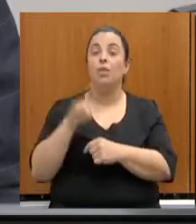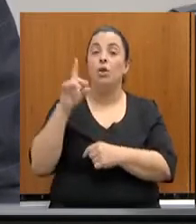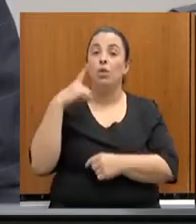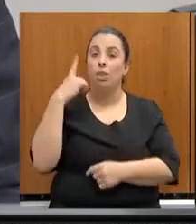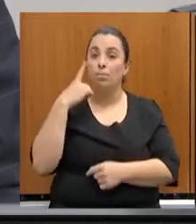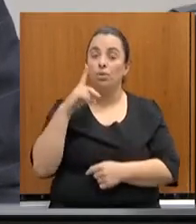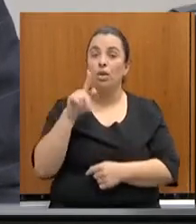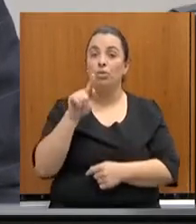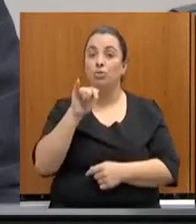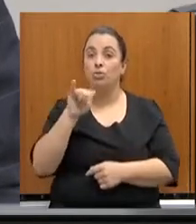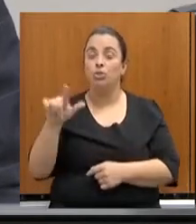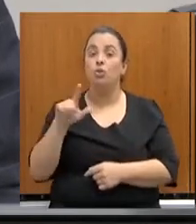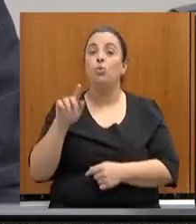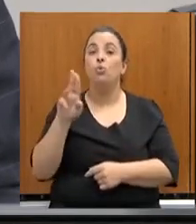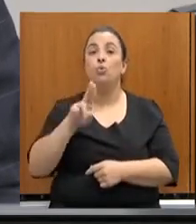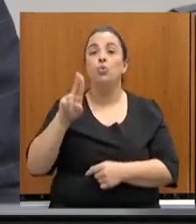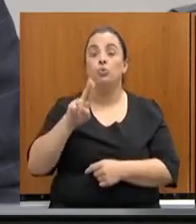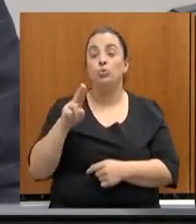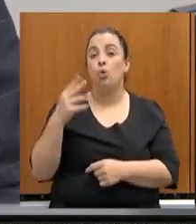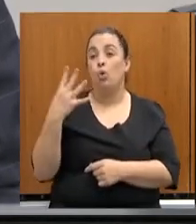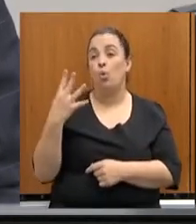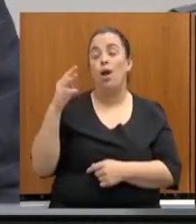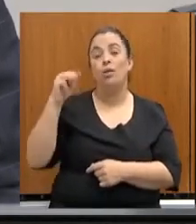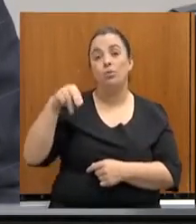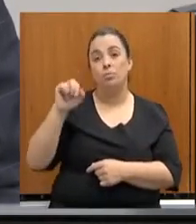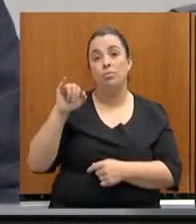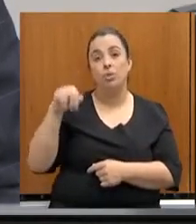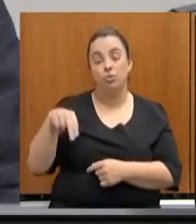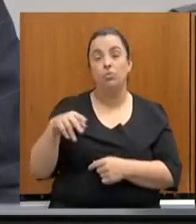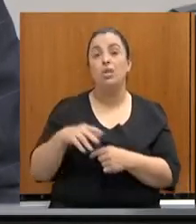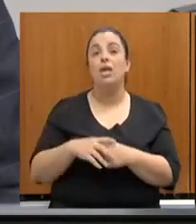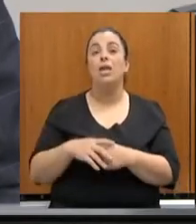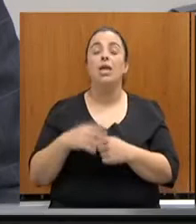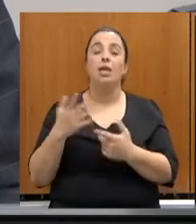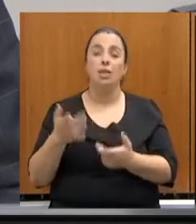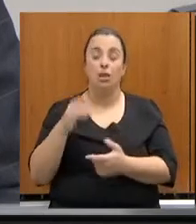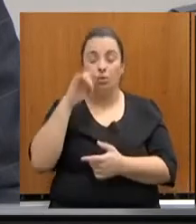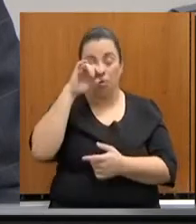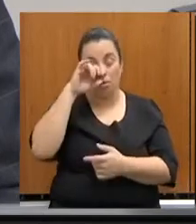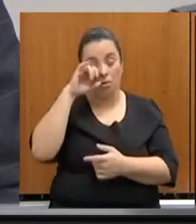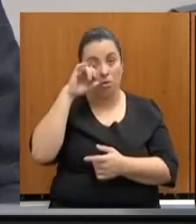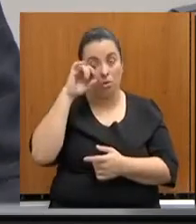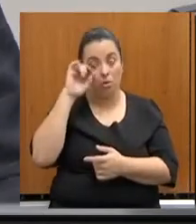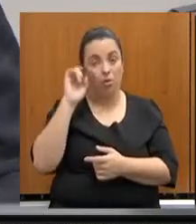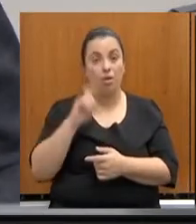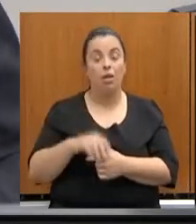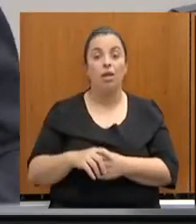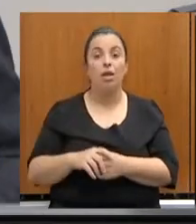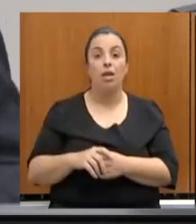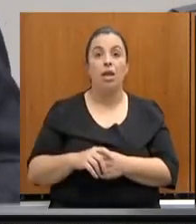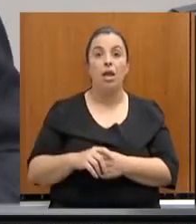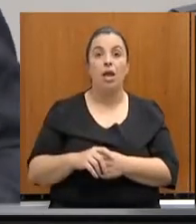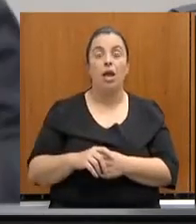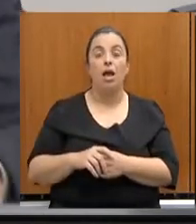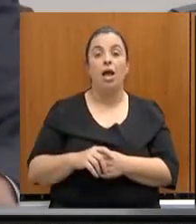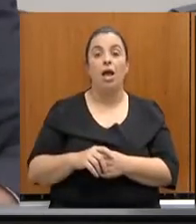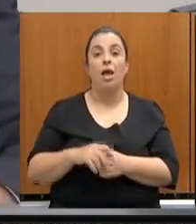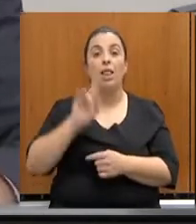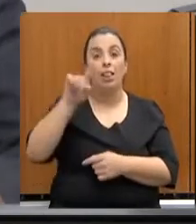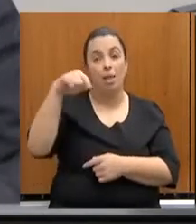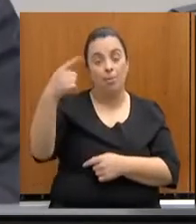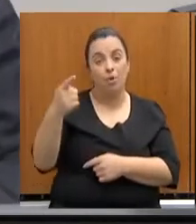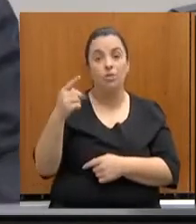minutos dos três minutos eu deixarei dois minutos um minuto ao Deputado para poder fazer a